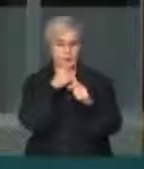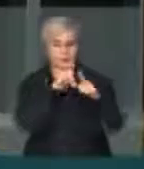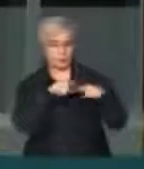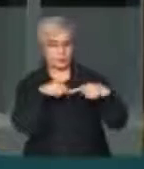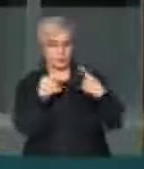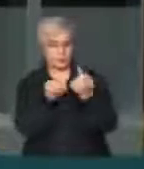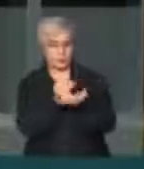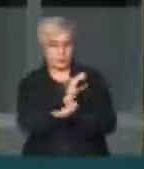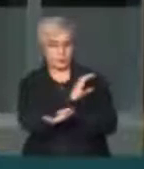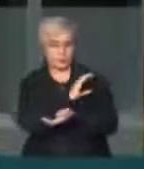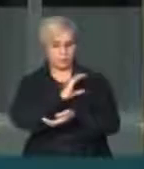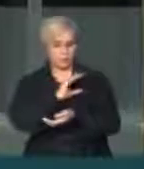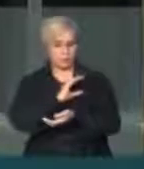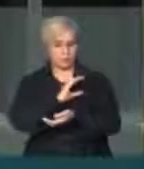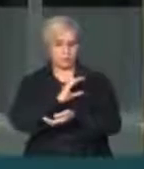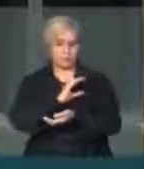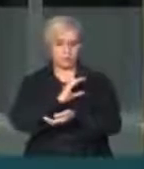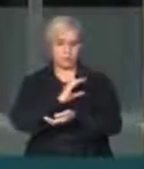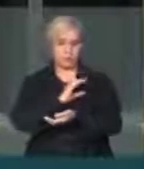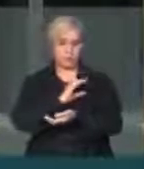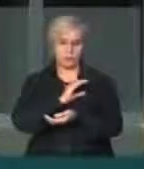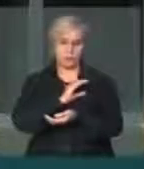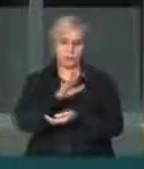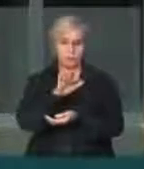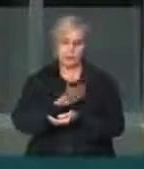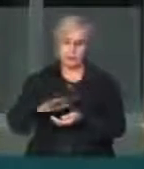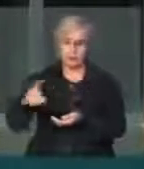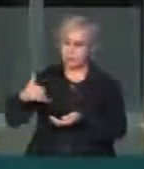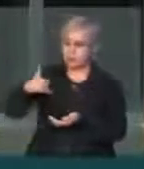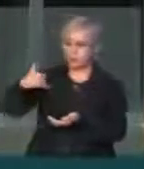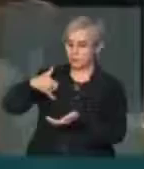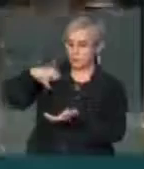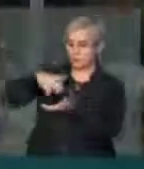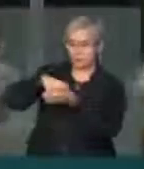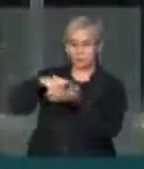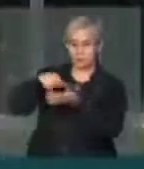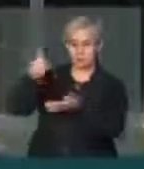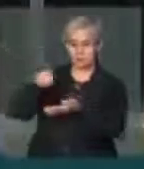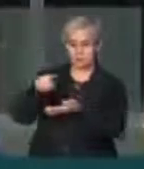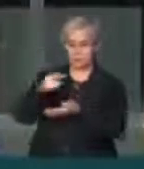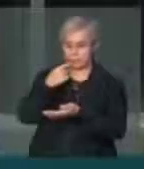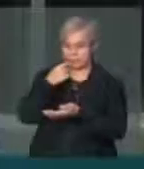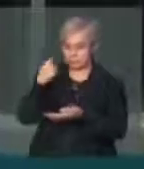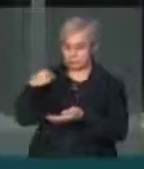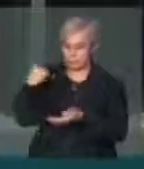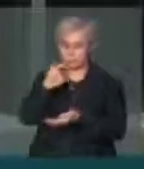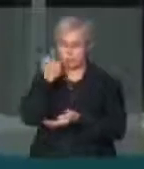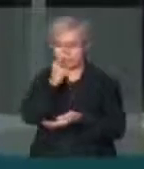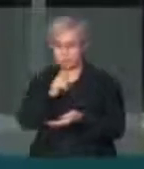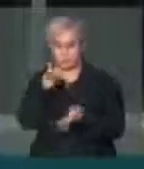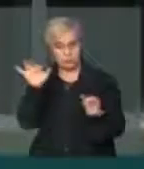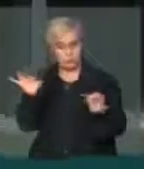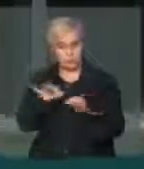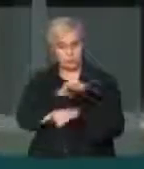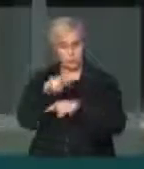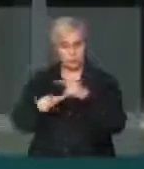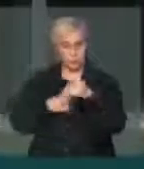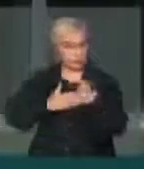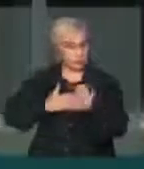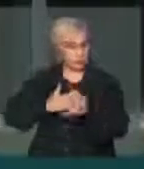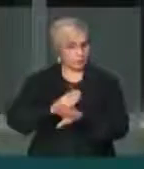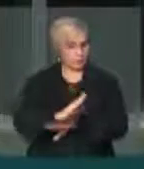da comissão da redução da moralidade penal até hoje, há poucos instantes atrás, quando nós concluímos os nossos trabalhos, e que eu tenho